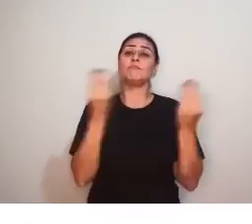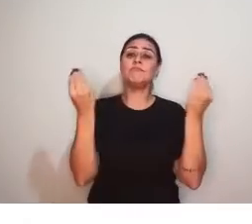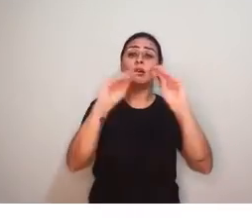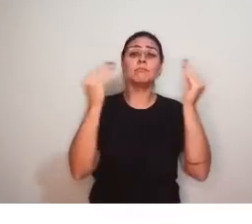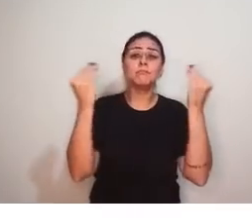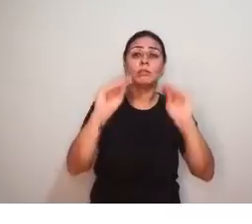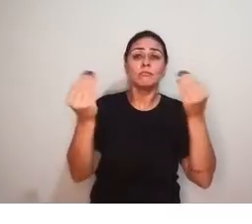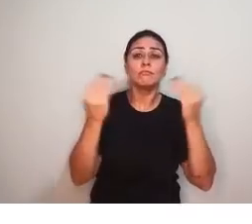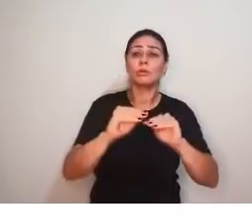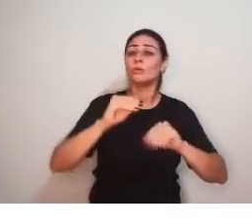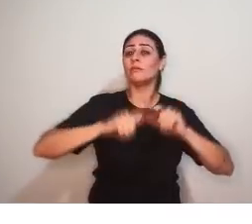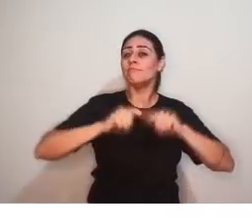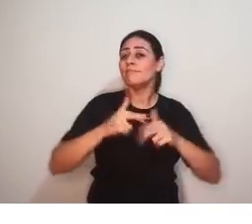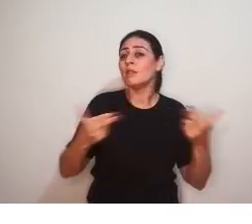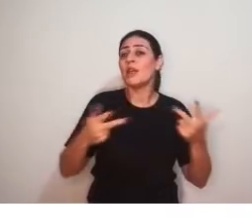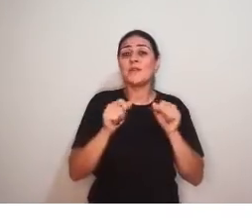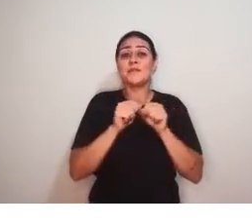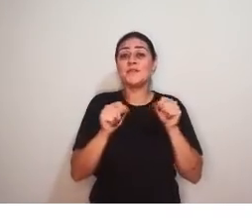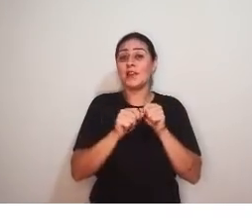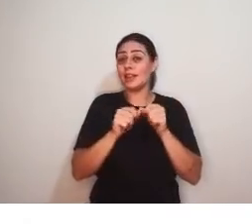pastinha? Ele vai colocar as coisas que ele produz.